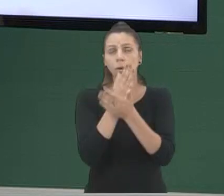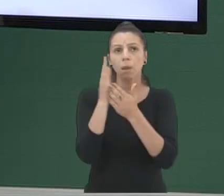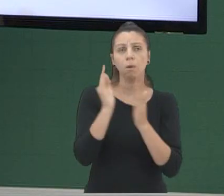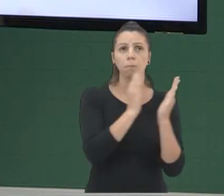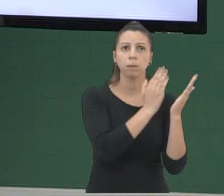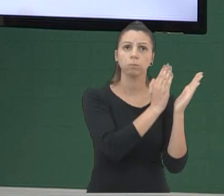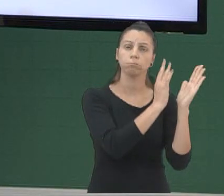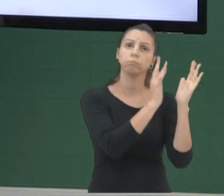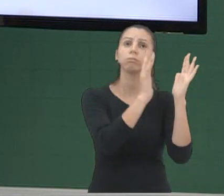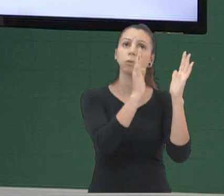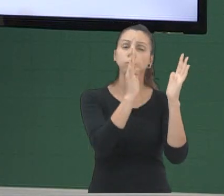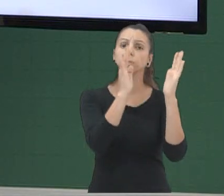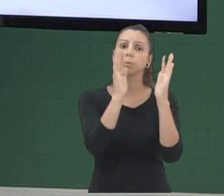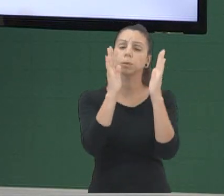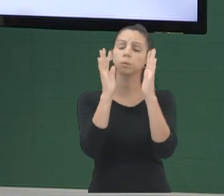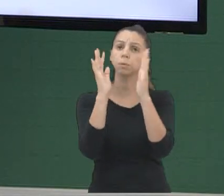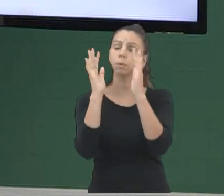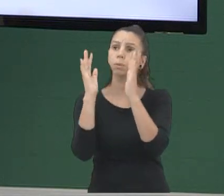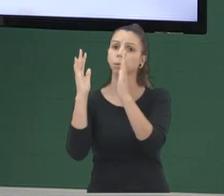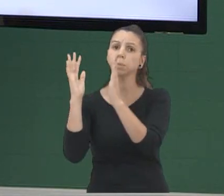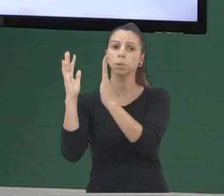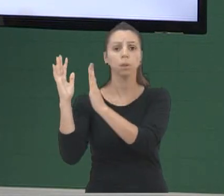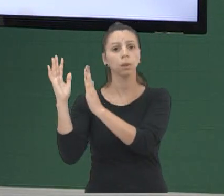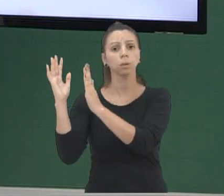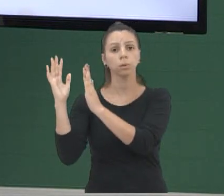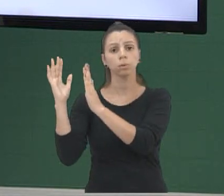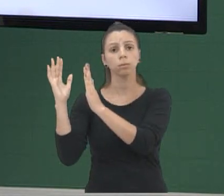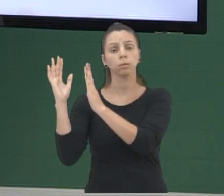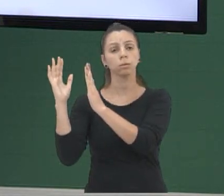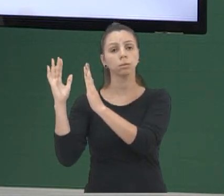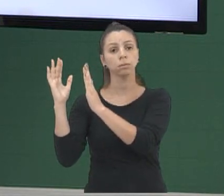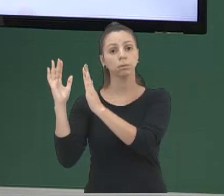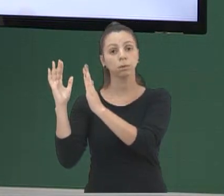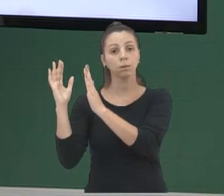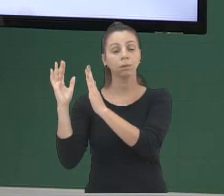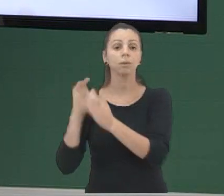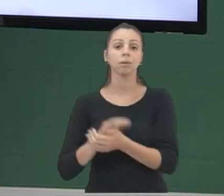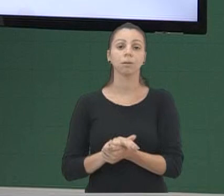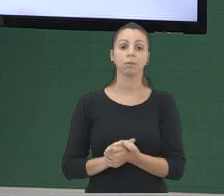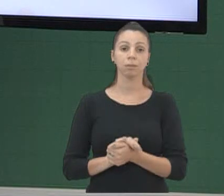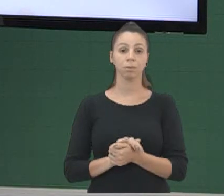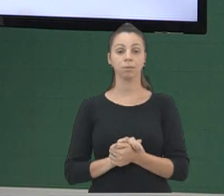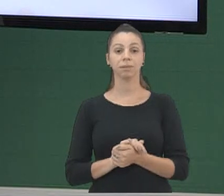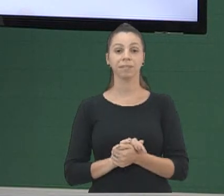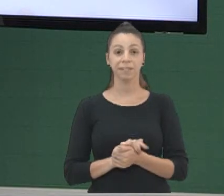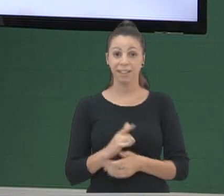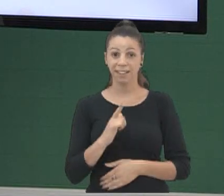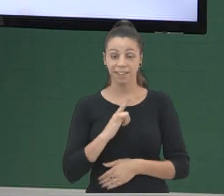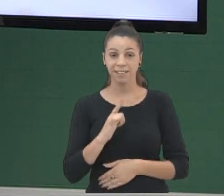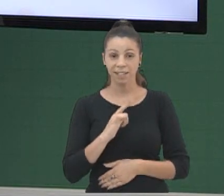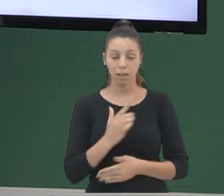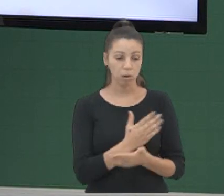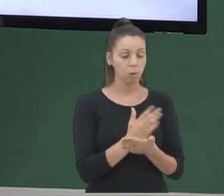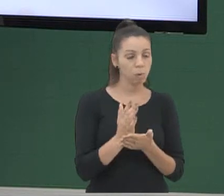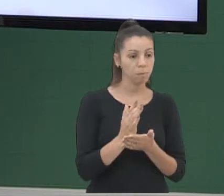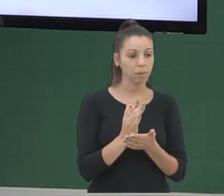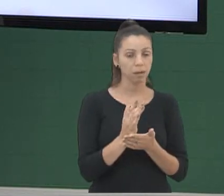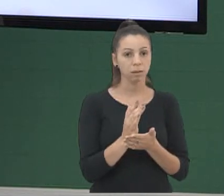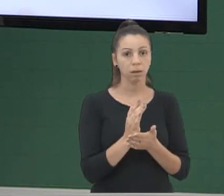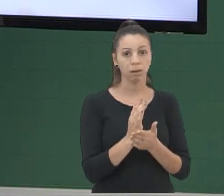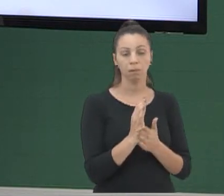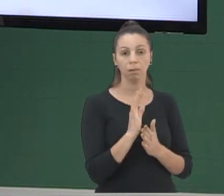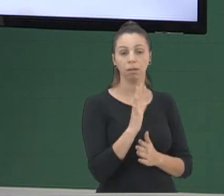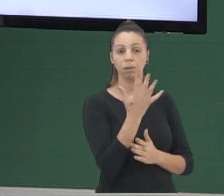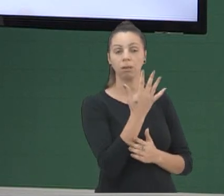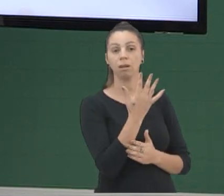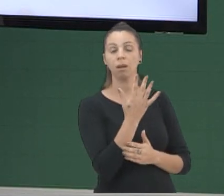assim, depois ela vai ter um conflito assim, e aí depois ela vai para um clímax e daí tem um desfecho. Ah, não, ela vai começar com um desfecho. Então,